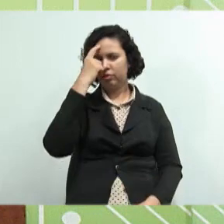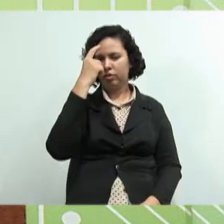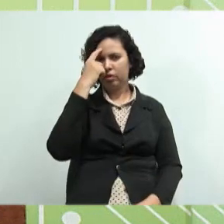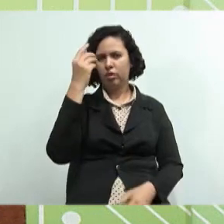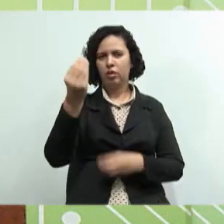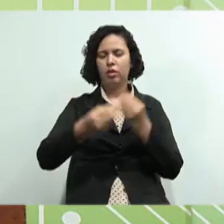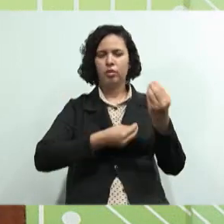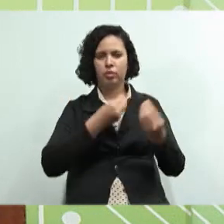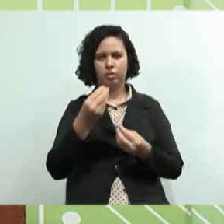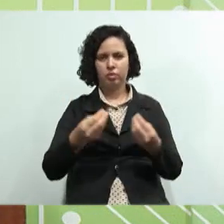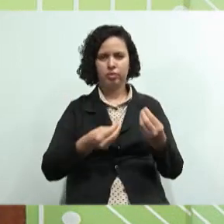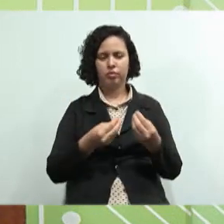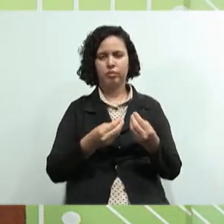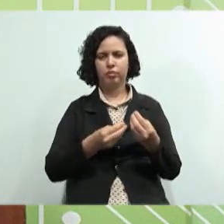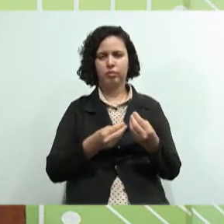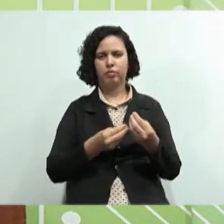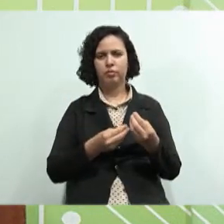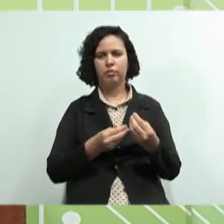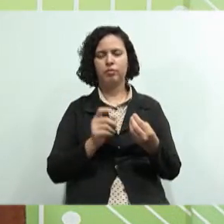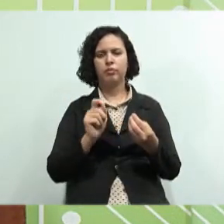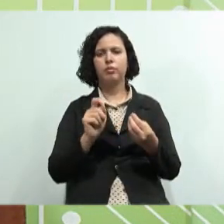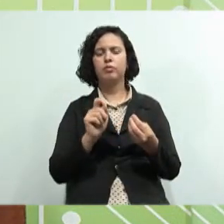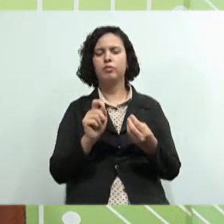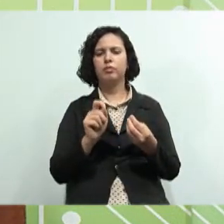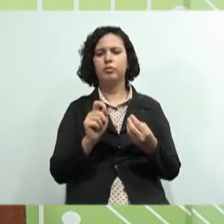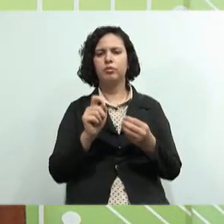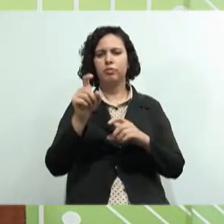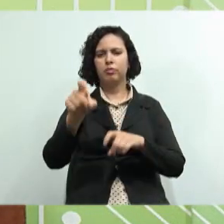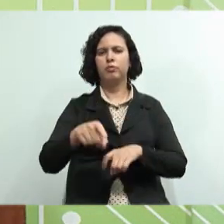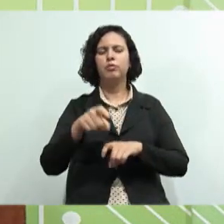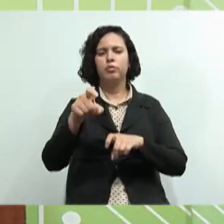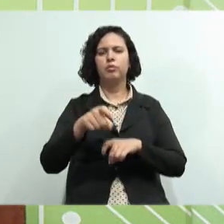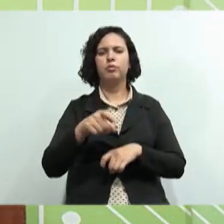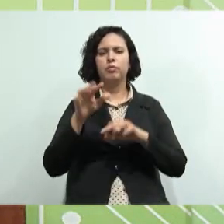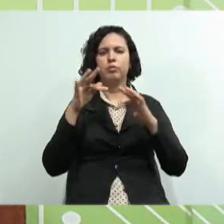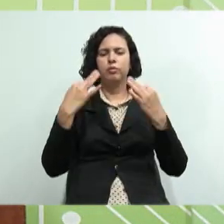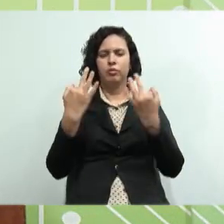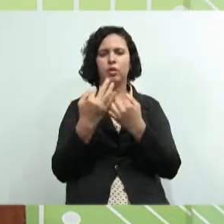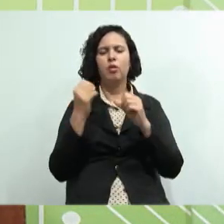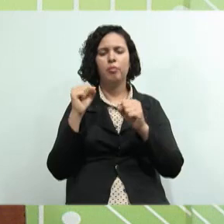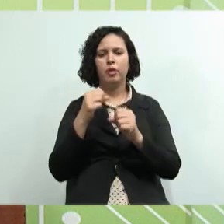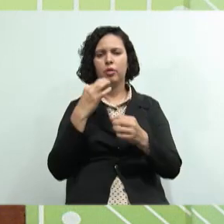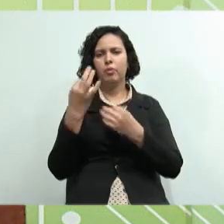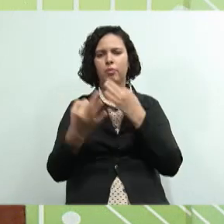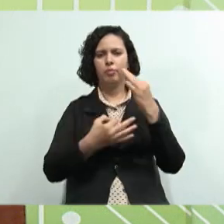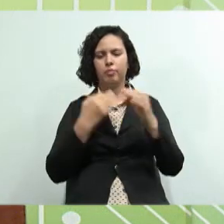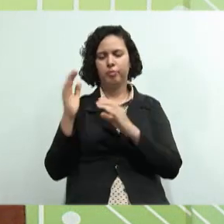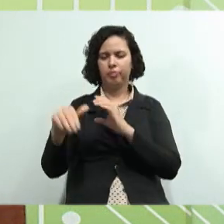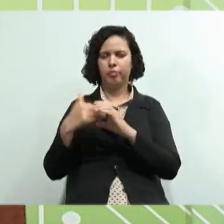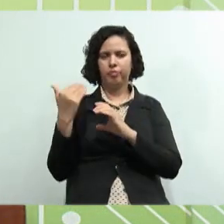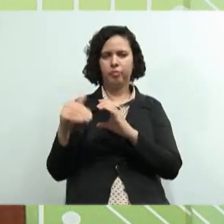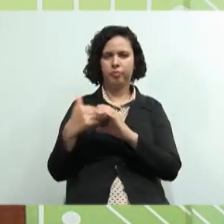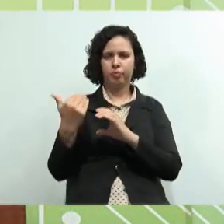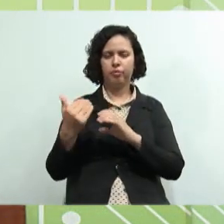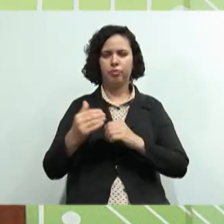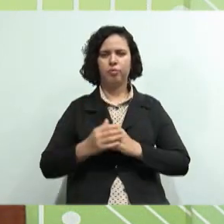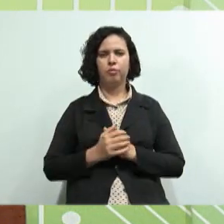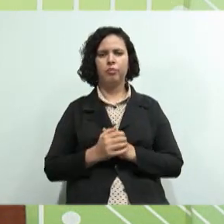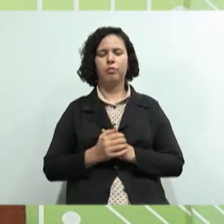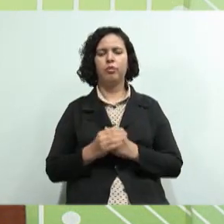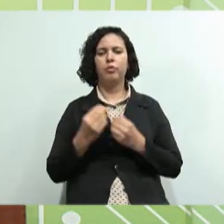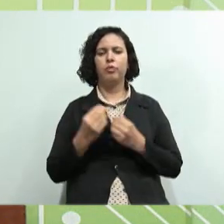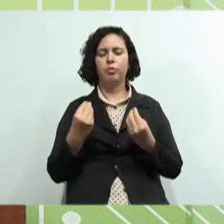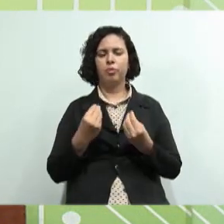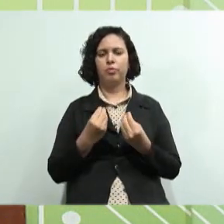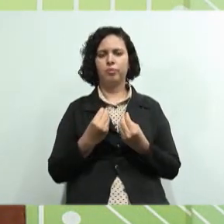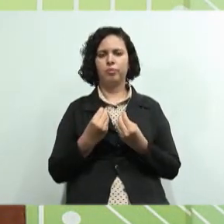que a agricultura familiar se insere na sua realidade, na sua cidade? Comente com a gente, nós gostaríamos de ler aqui a sua história. E como que a